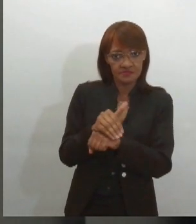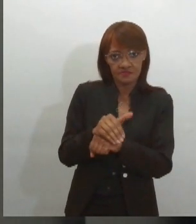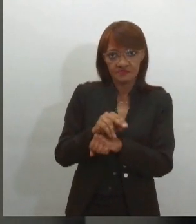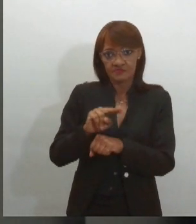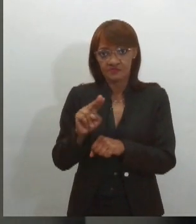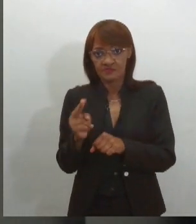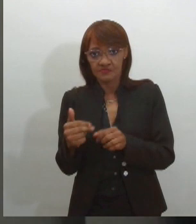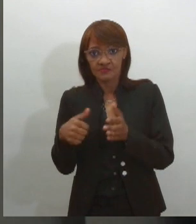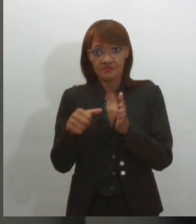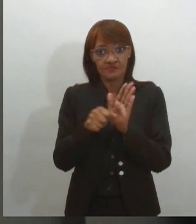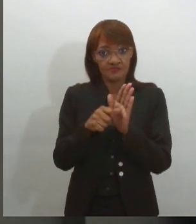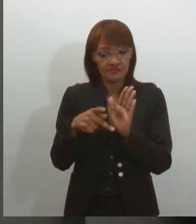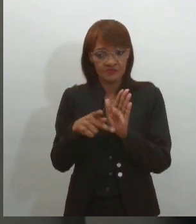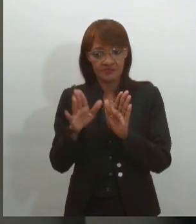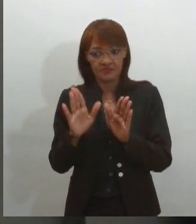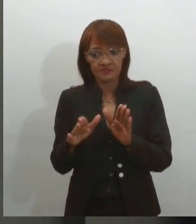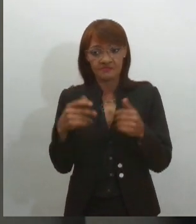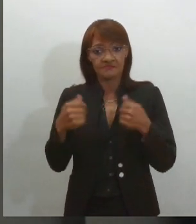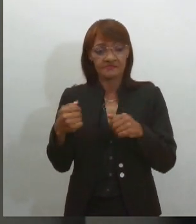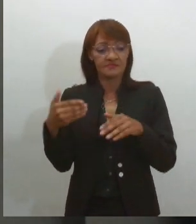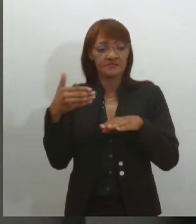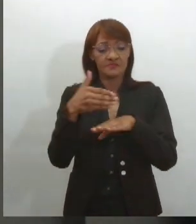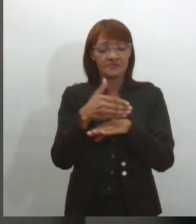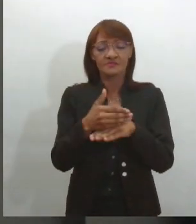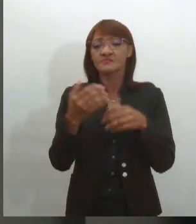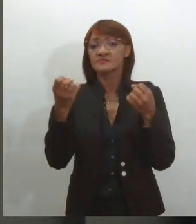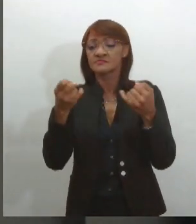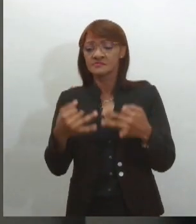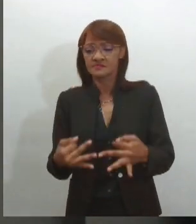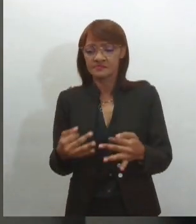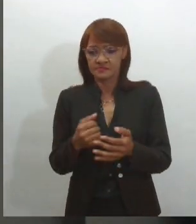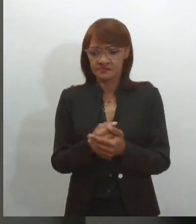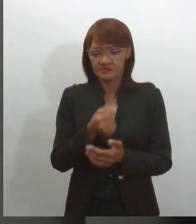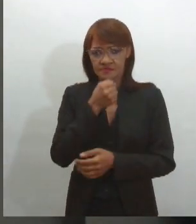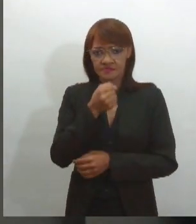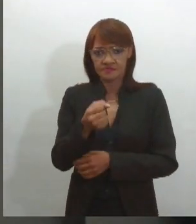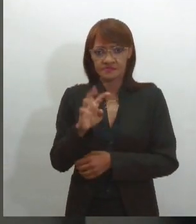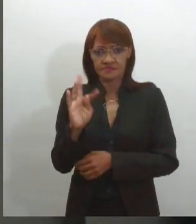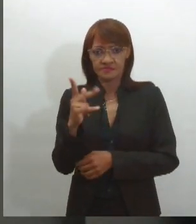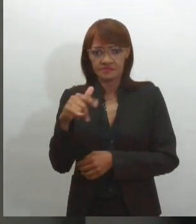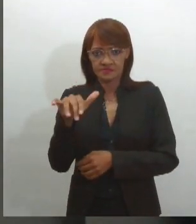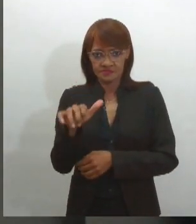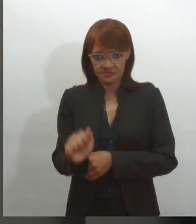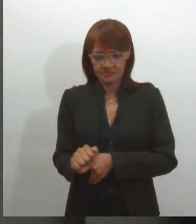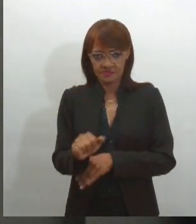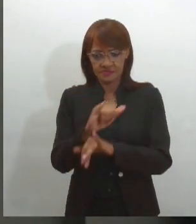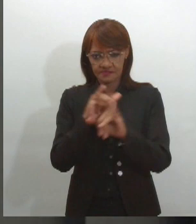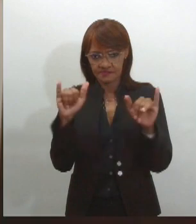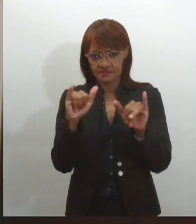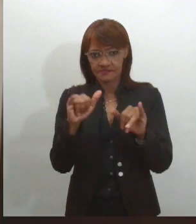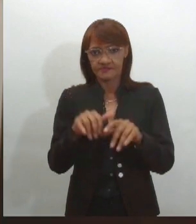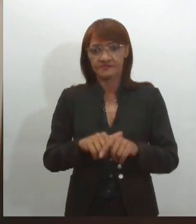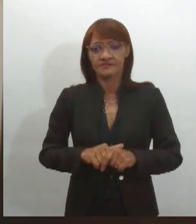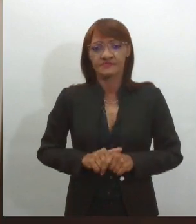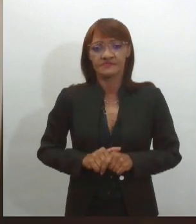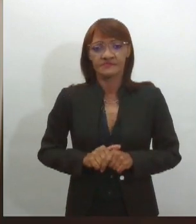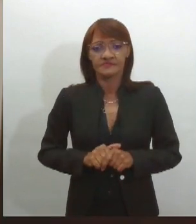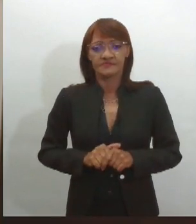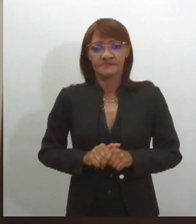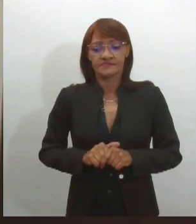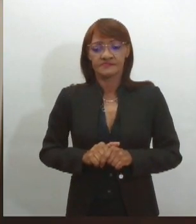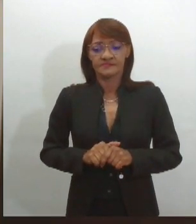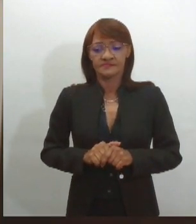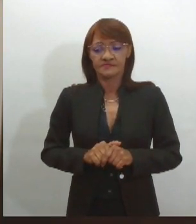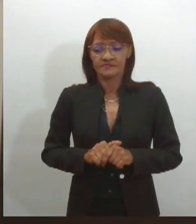justificar a ausência sobre o assunto a repórter Taiara Silva Tem mais informações taara